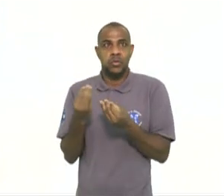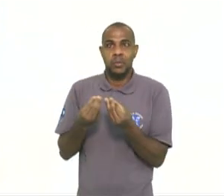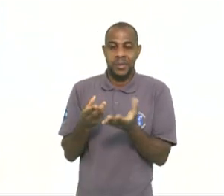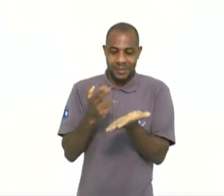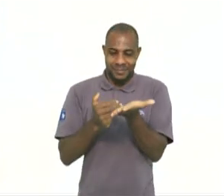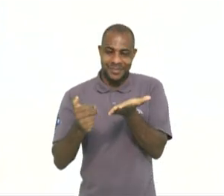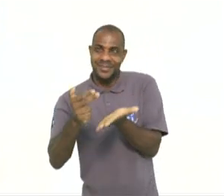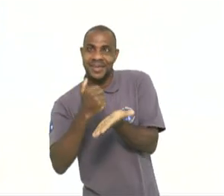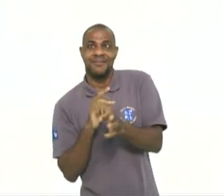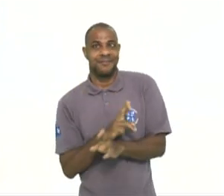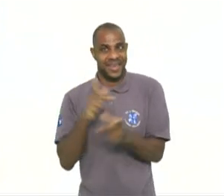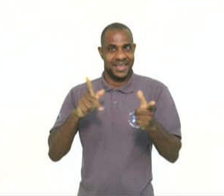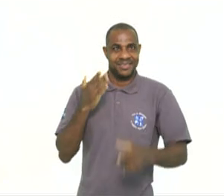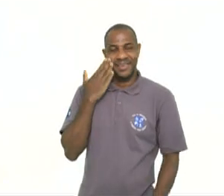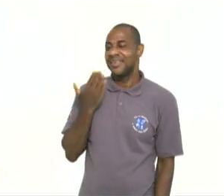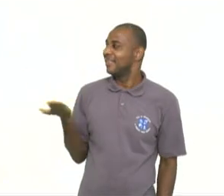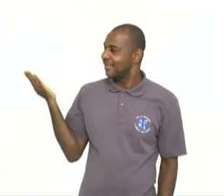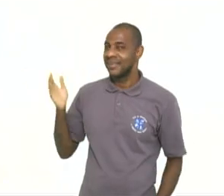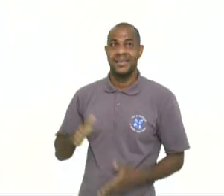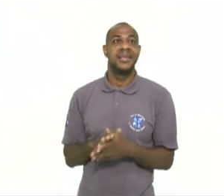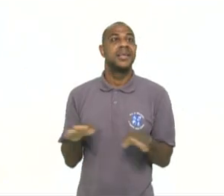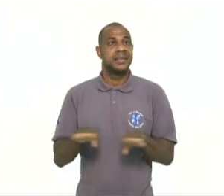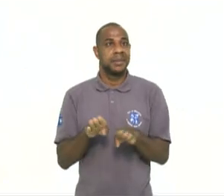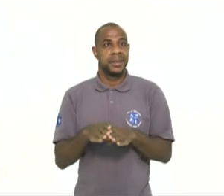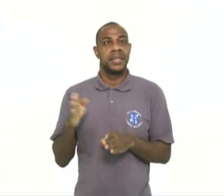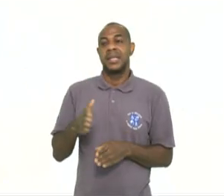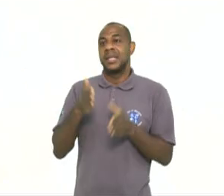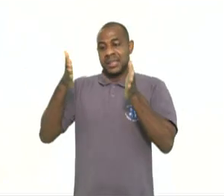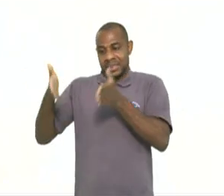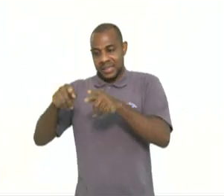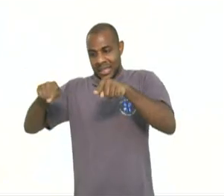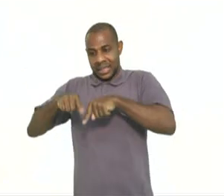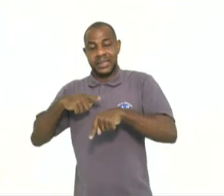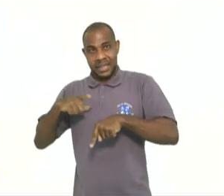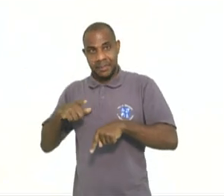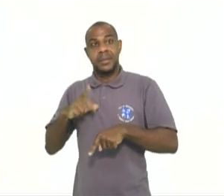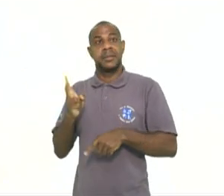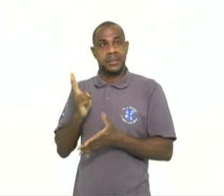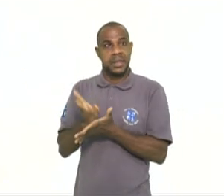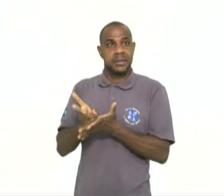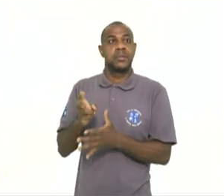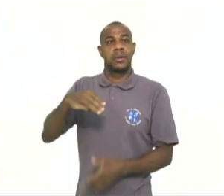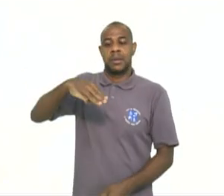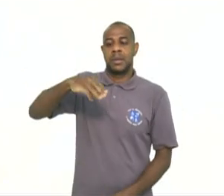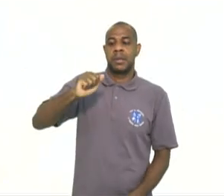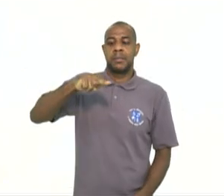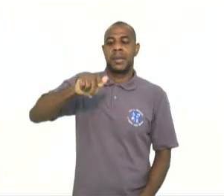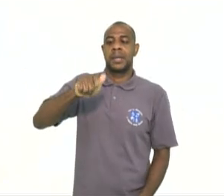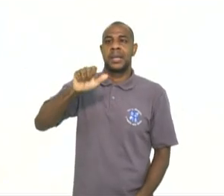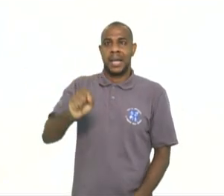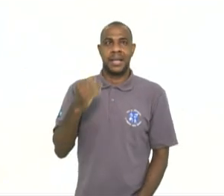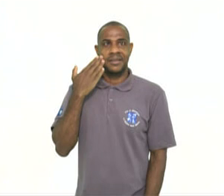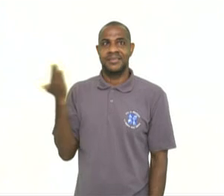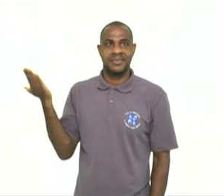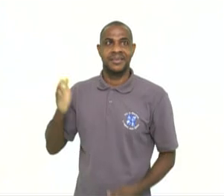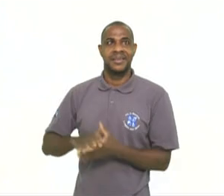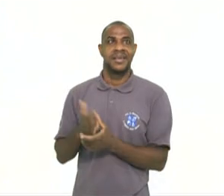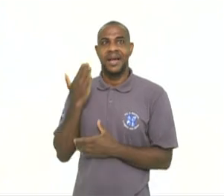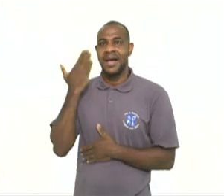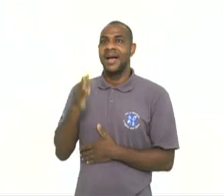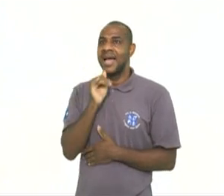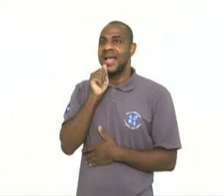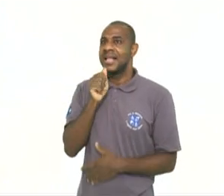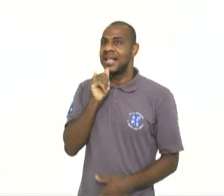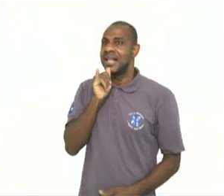cômico de cartoon né E também naquela sala que eu comentei a gente tem o os mangás né que tem um exemplo do Naruto